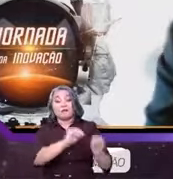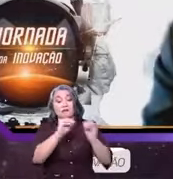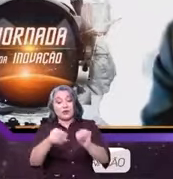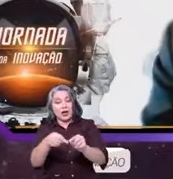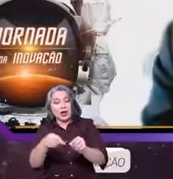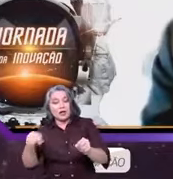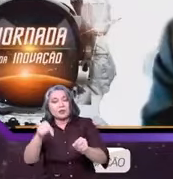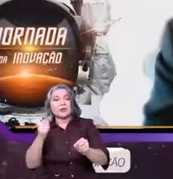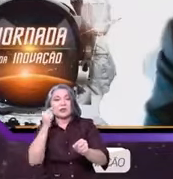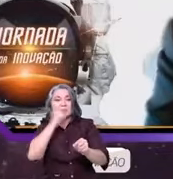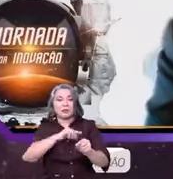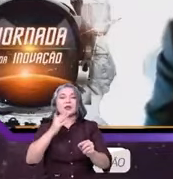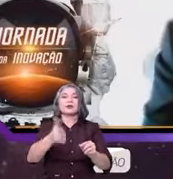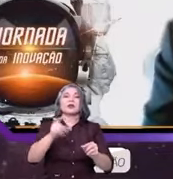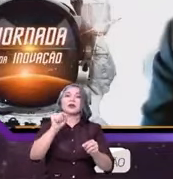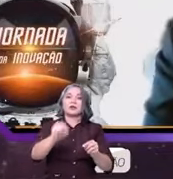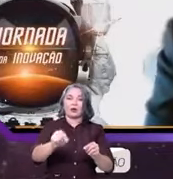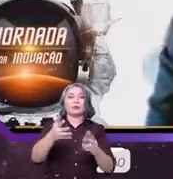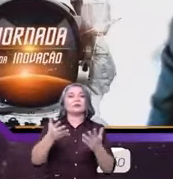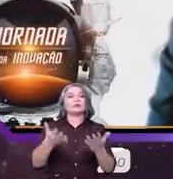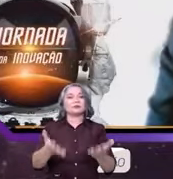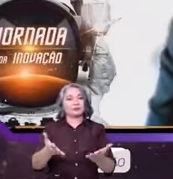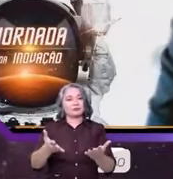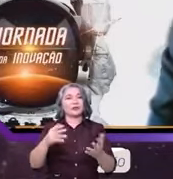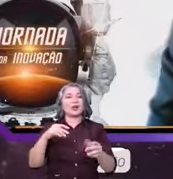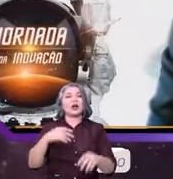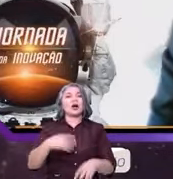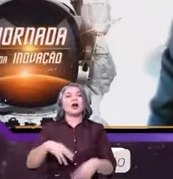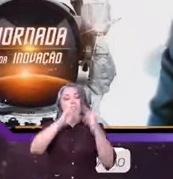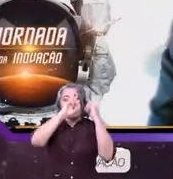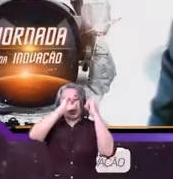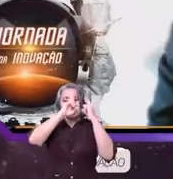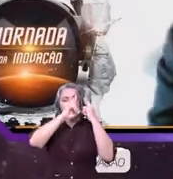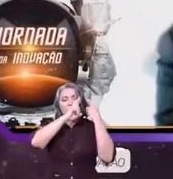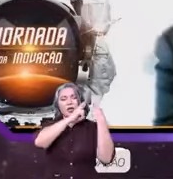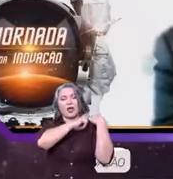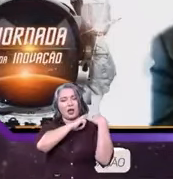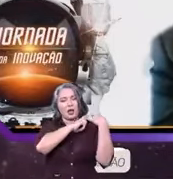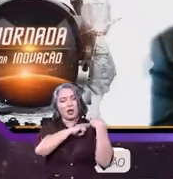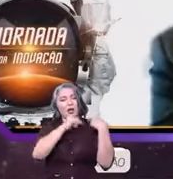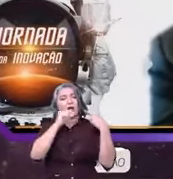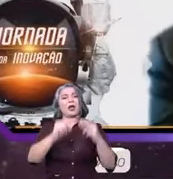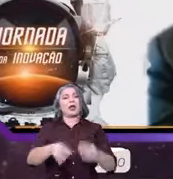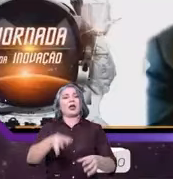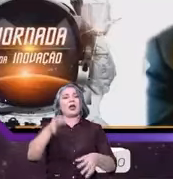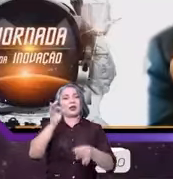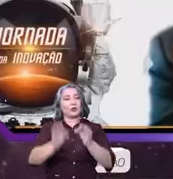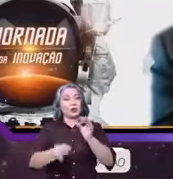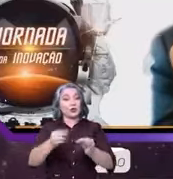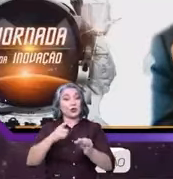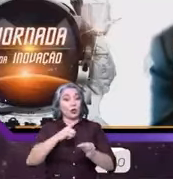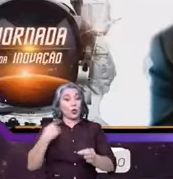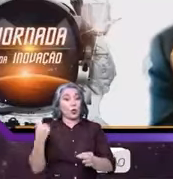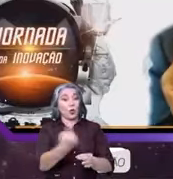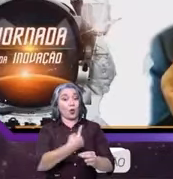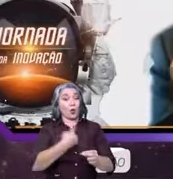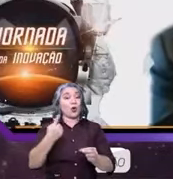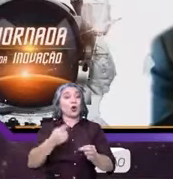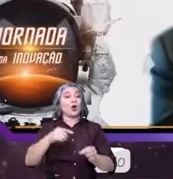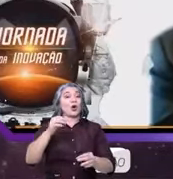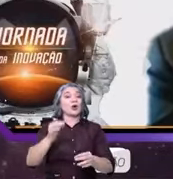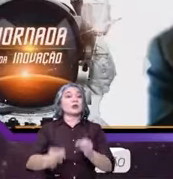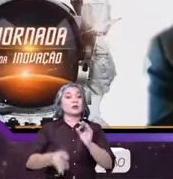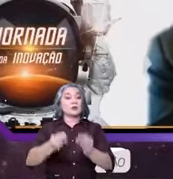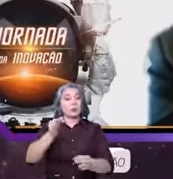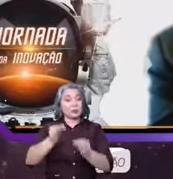justiça, merecedor do nosso absoluto e irrestrito respeito e admiração, ele disse, nós vivemos num ambiente público